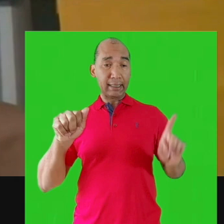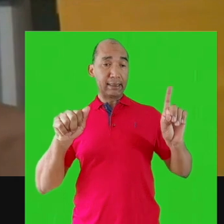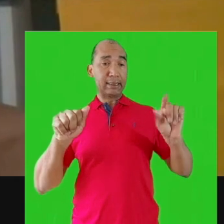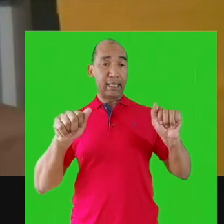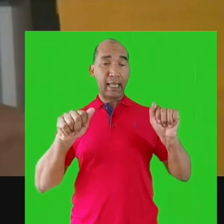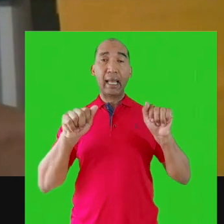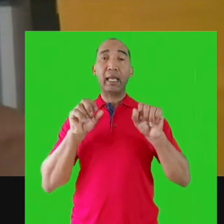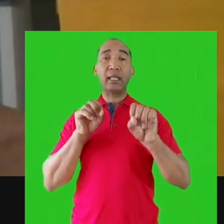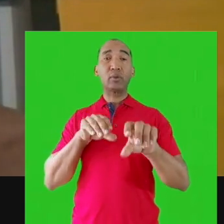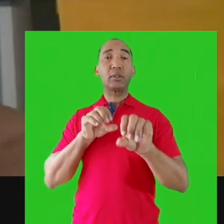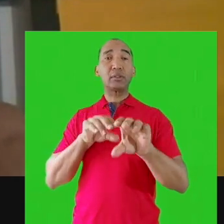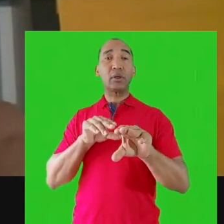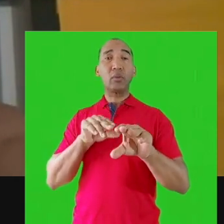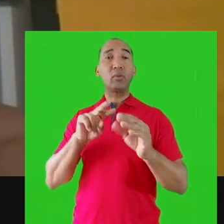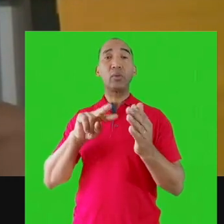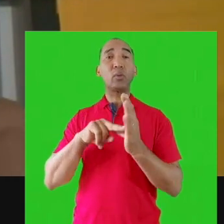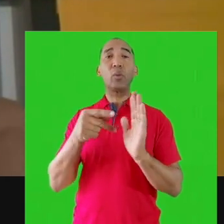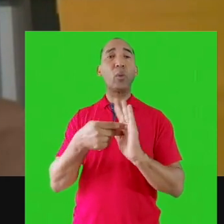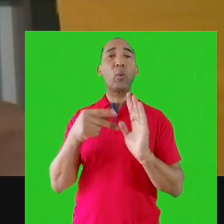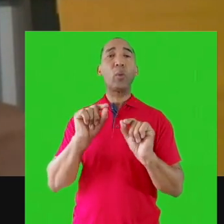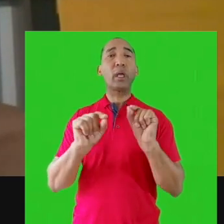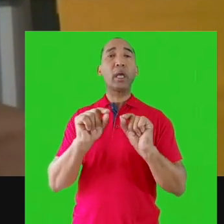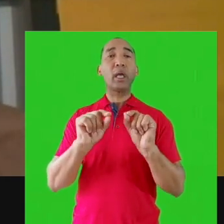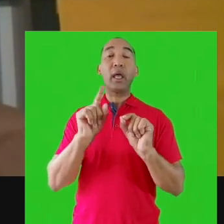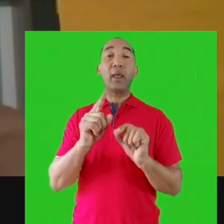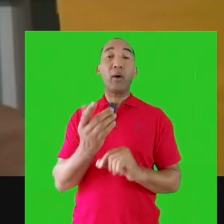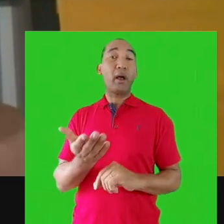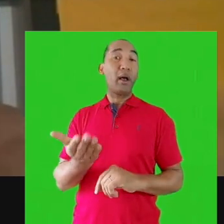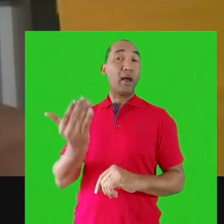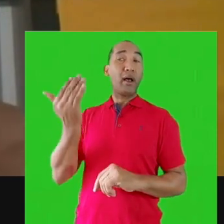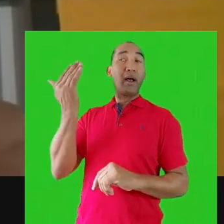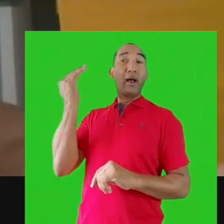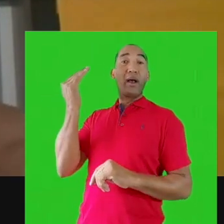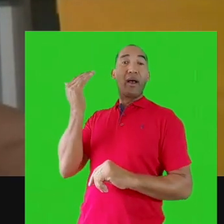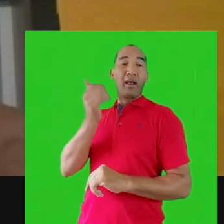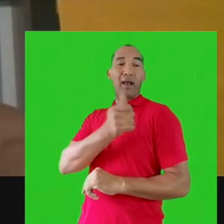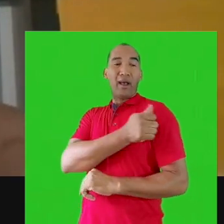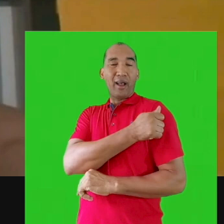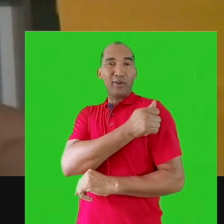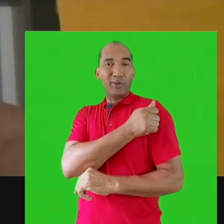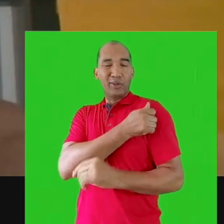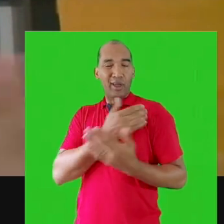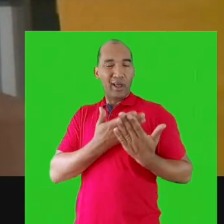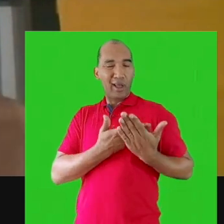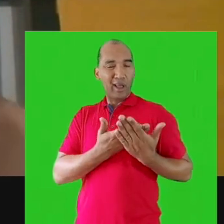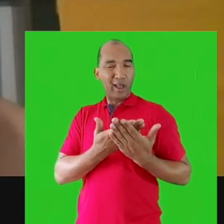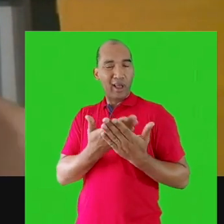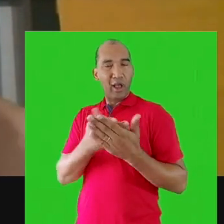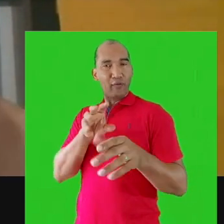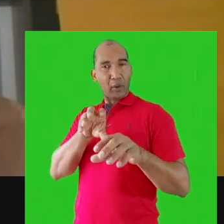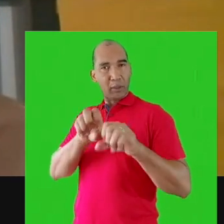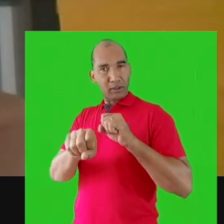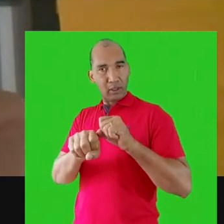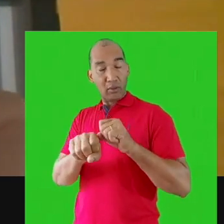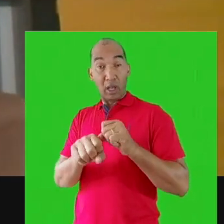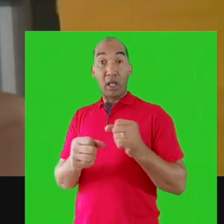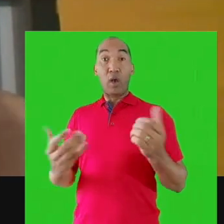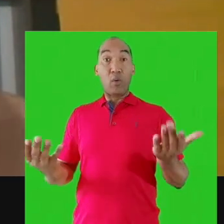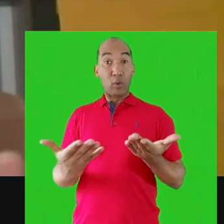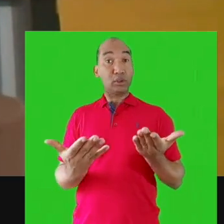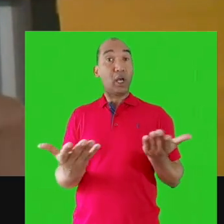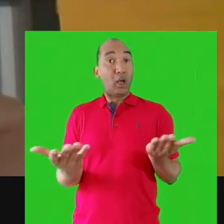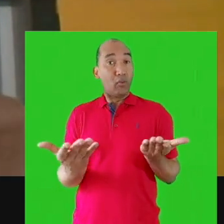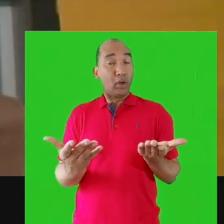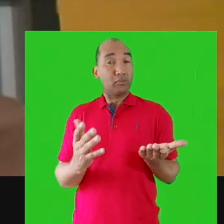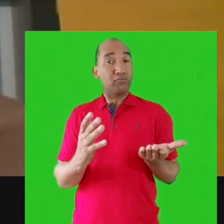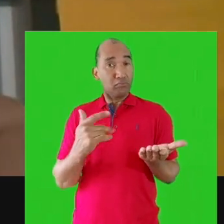educação e da educação, o que significa que eu era travesti quando eu tive a minha formação educacional, e eu